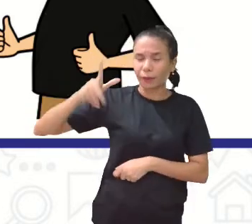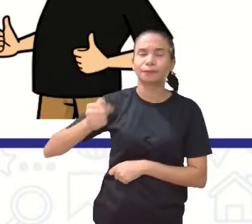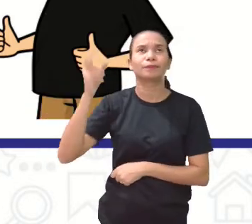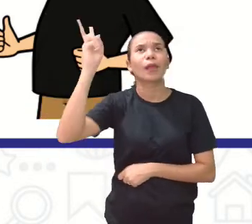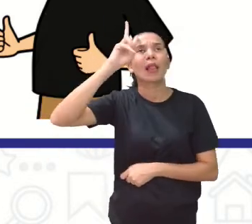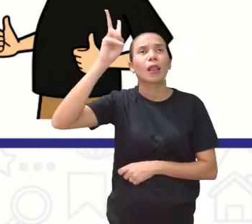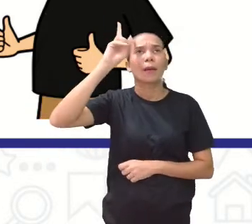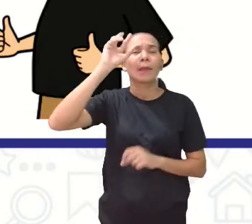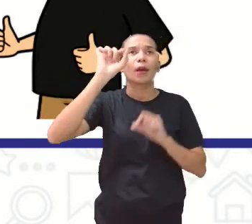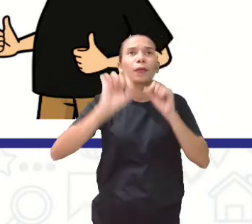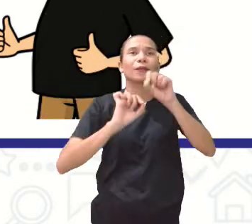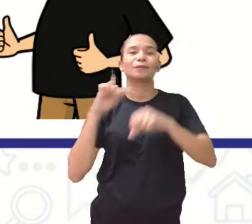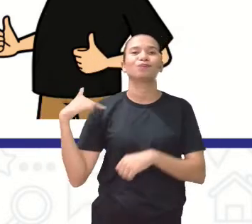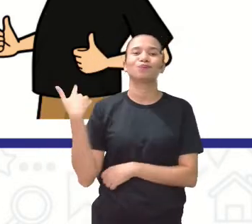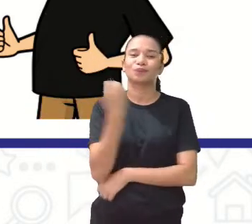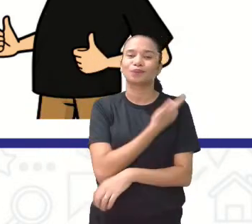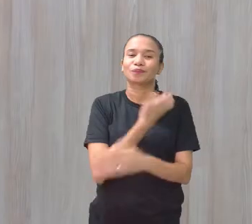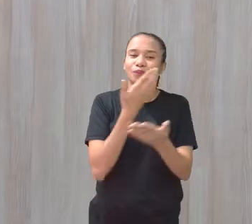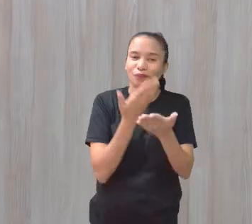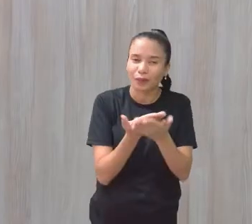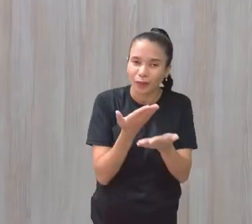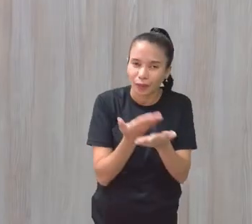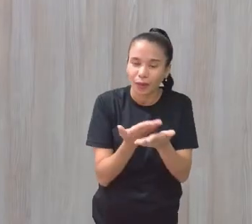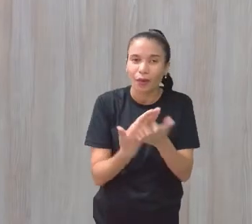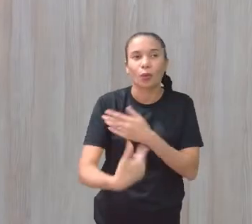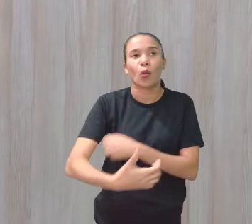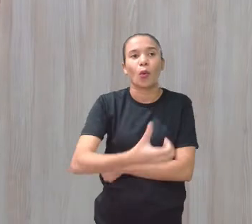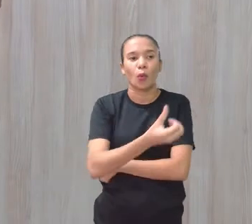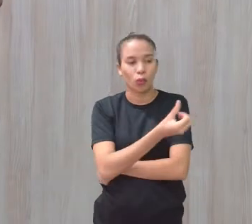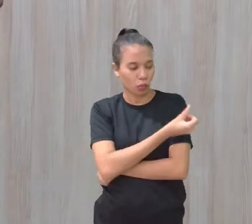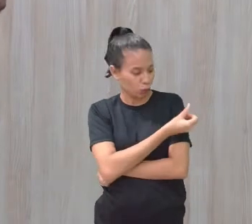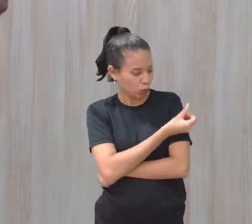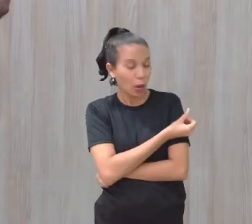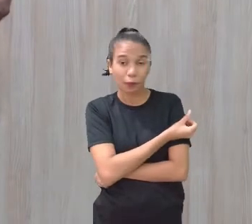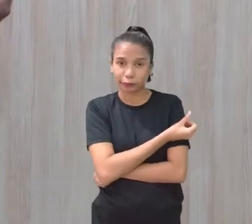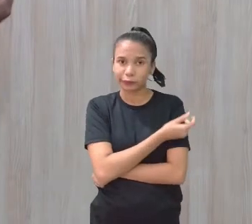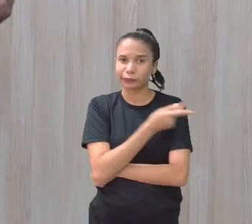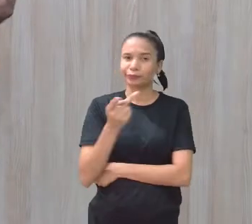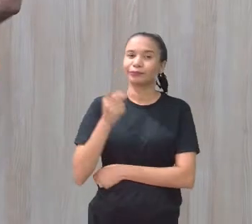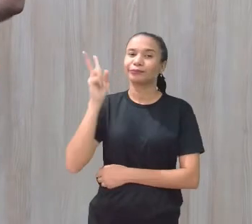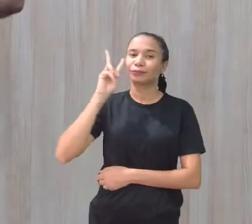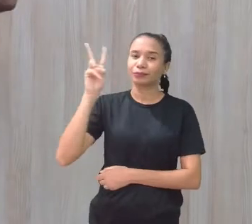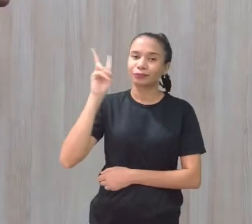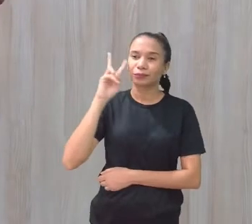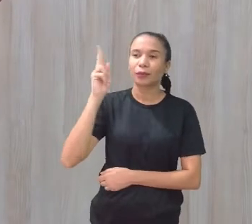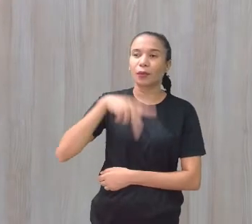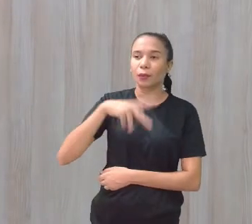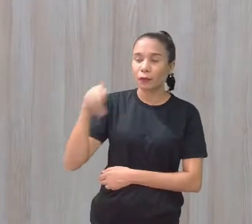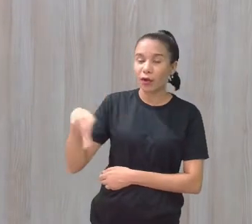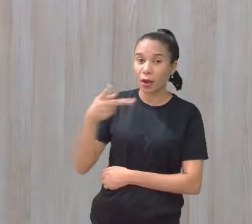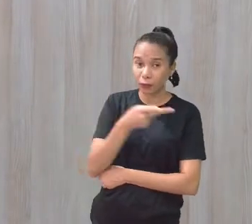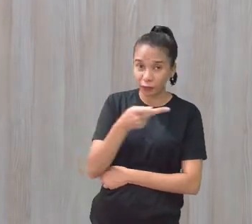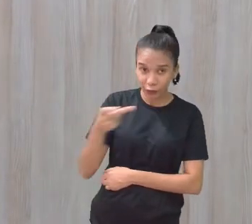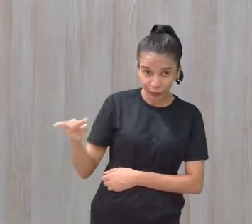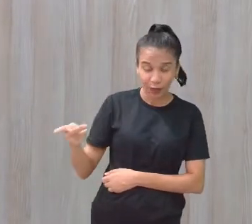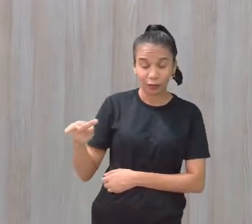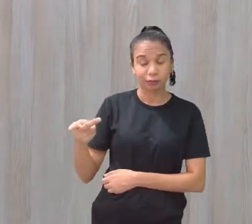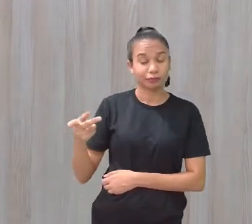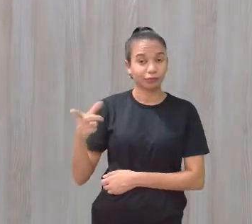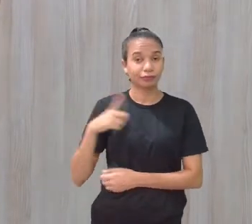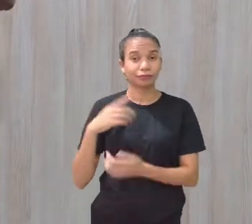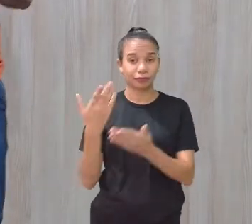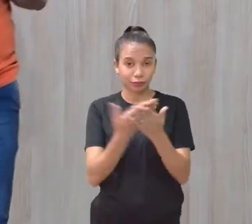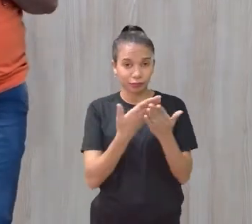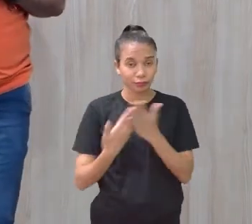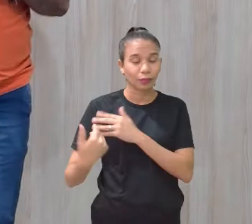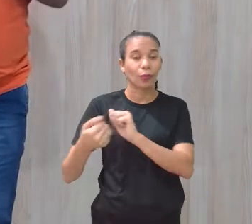que a gente costuma estudar no 6º ano, vocês vão lembrar aí, o professor de vocês, a professora de vocês